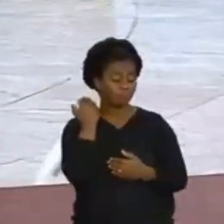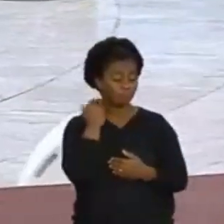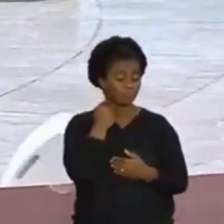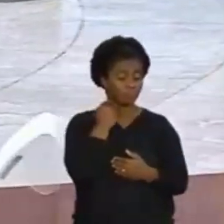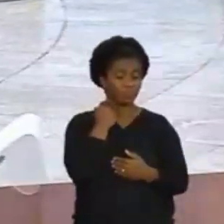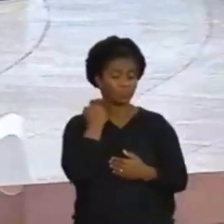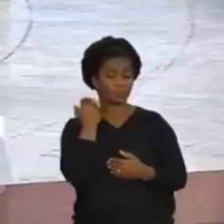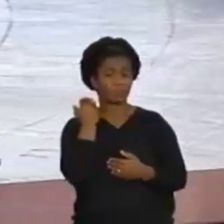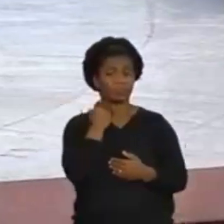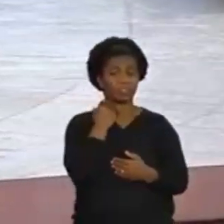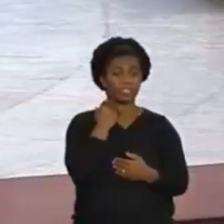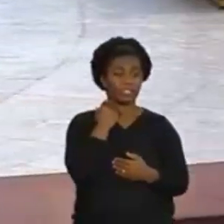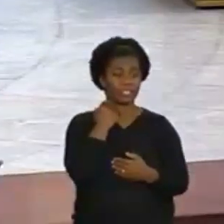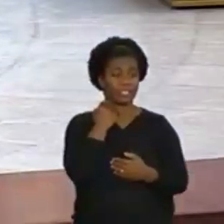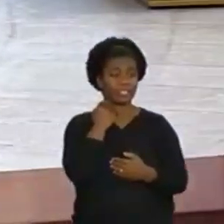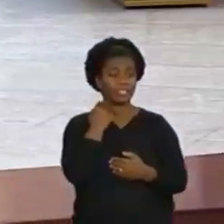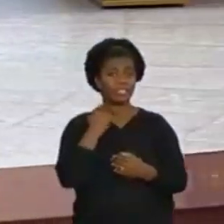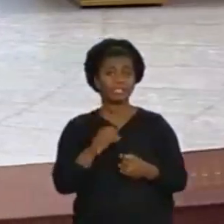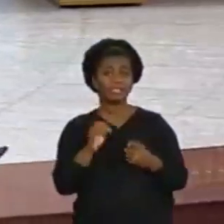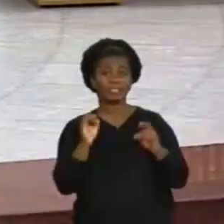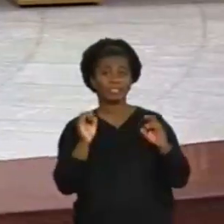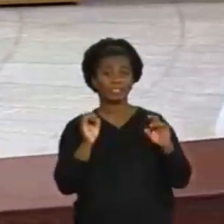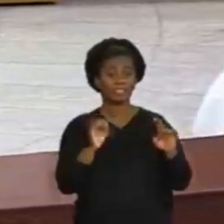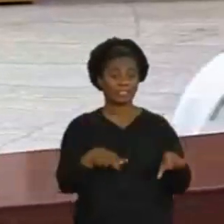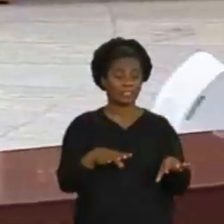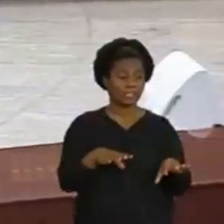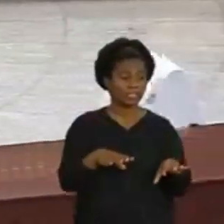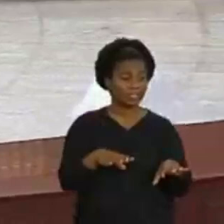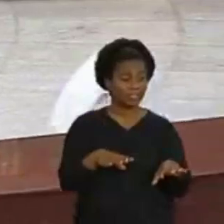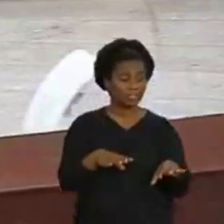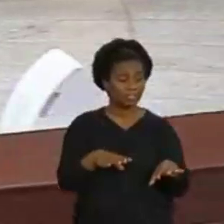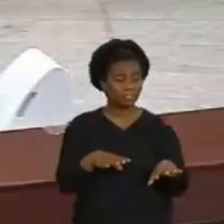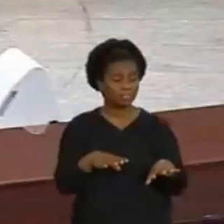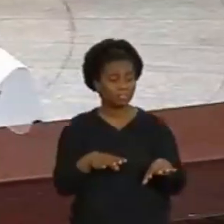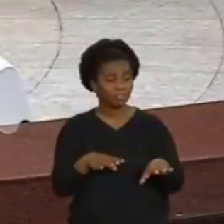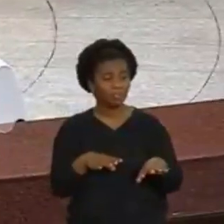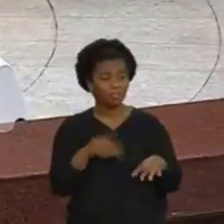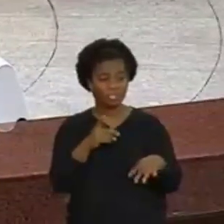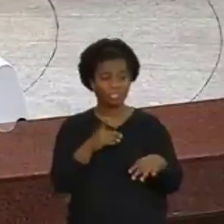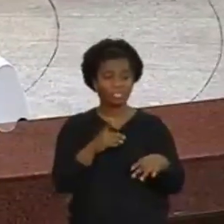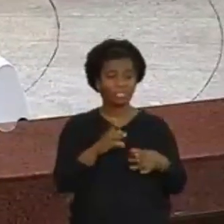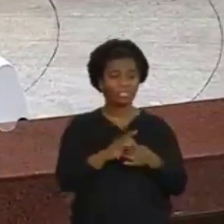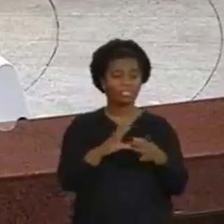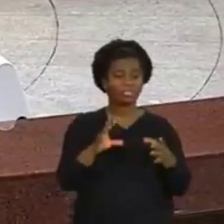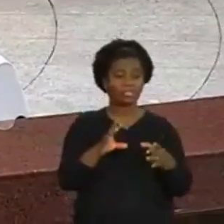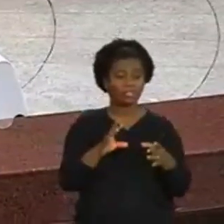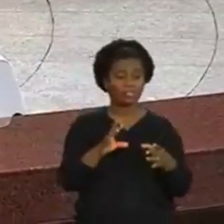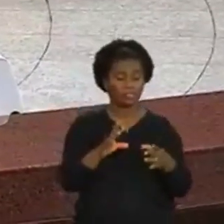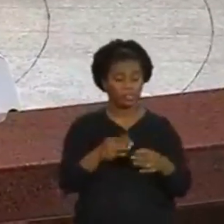no ponto de deixar sua mulher, seus filhos preocupados em você dar um piripaque.